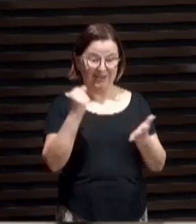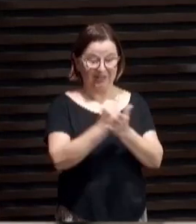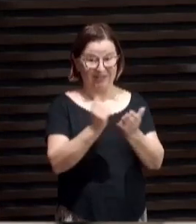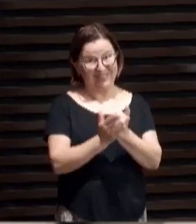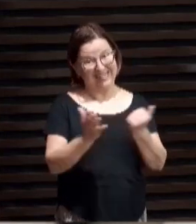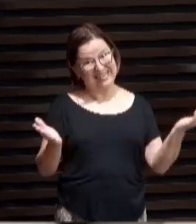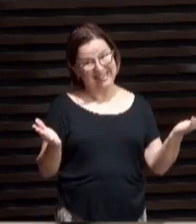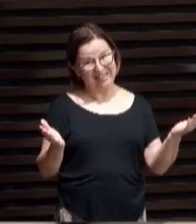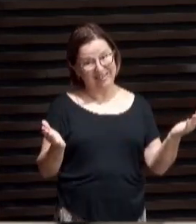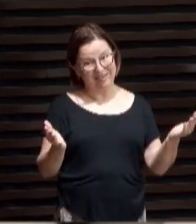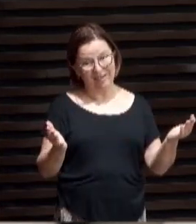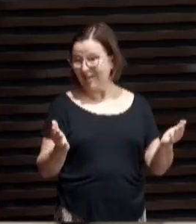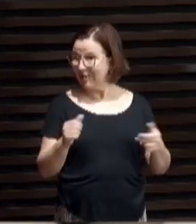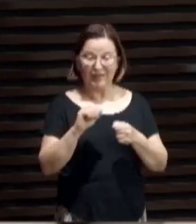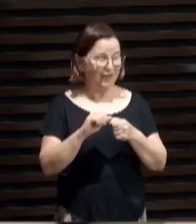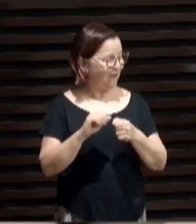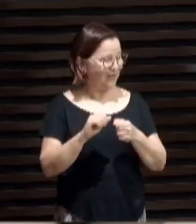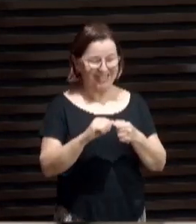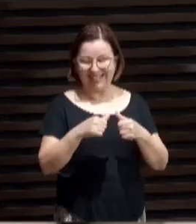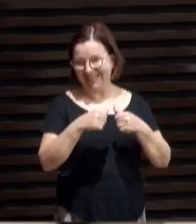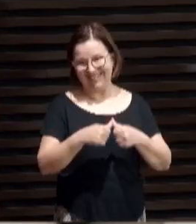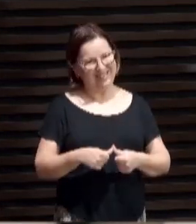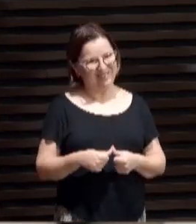teriam feito isto.